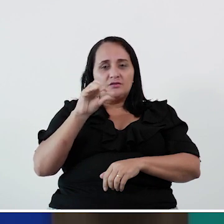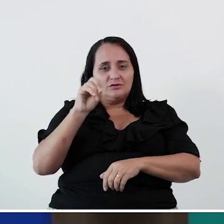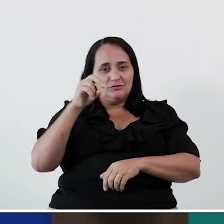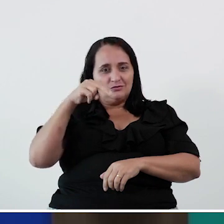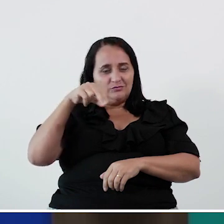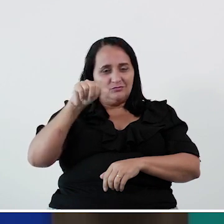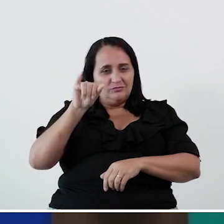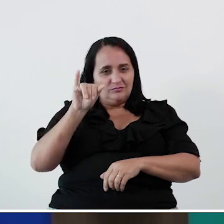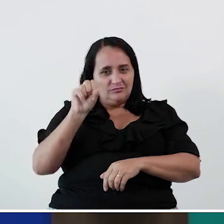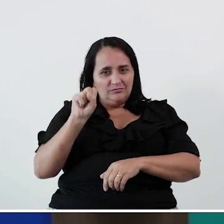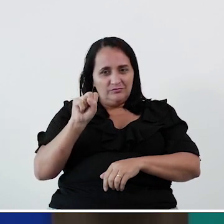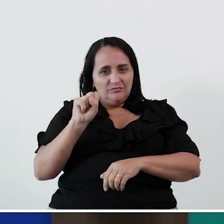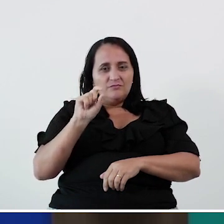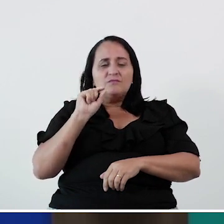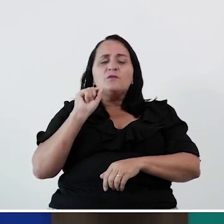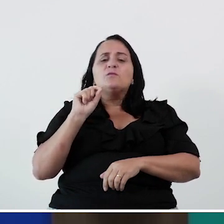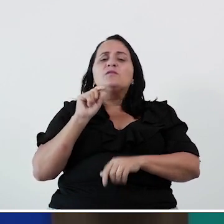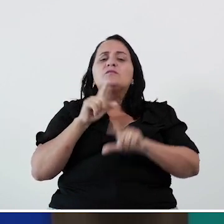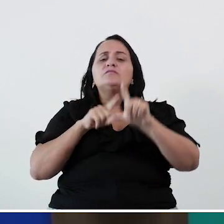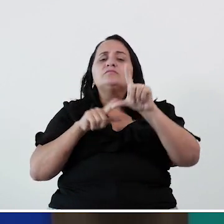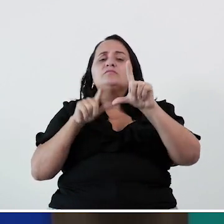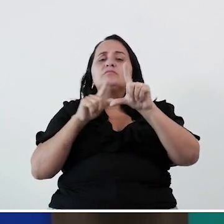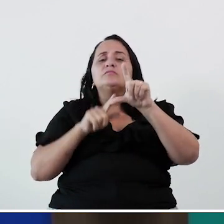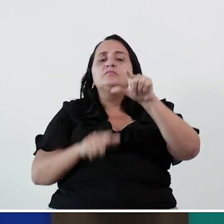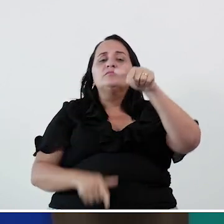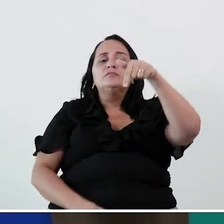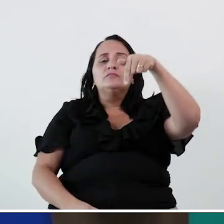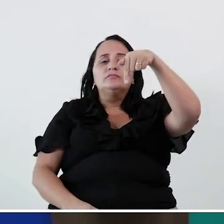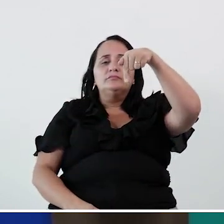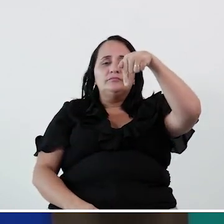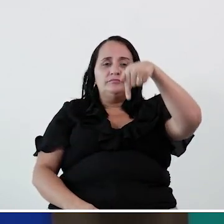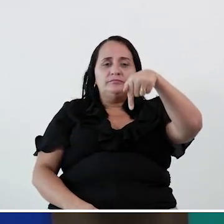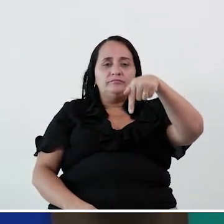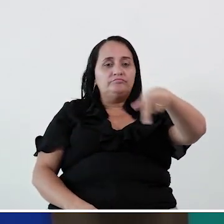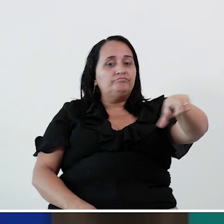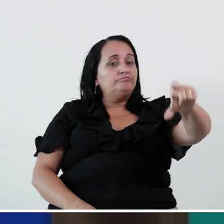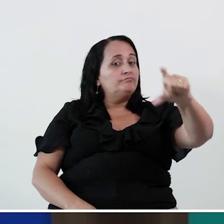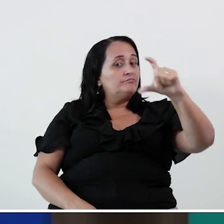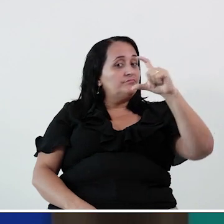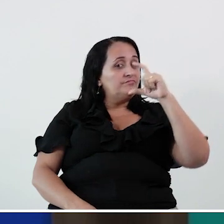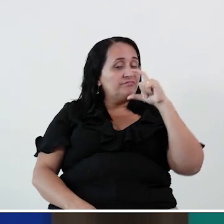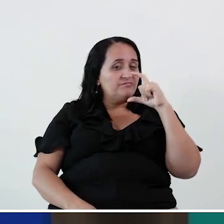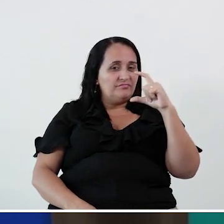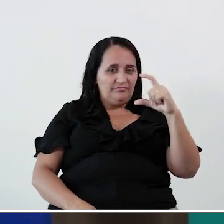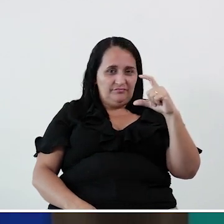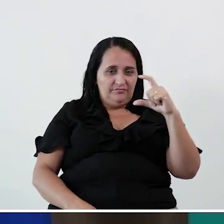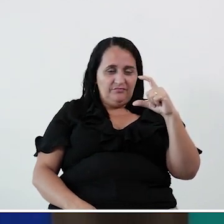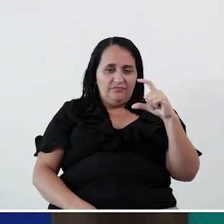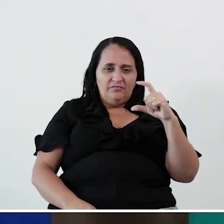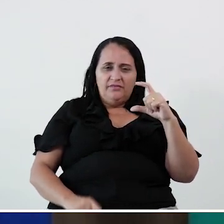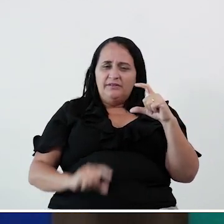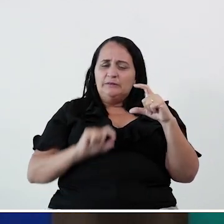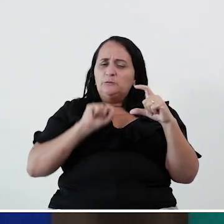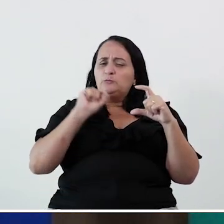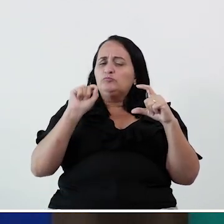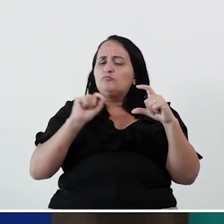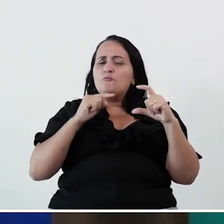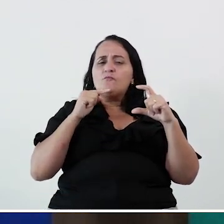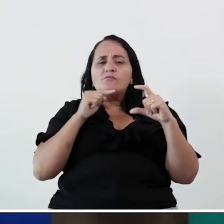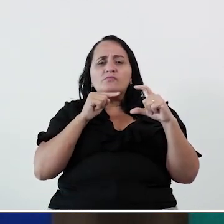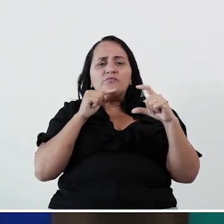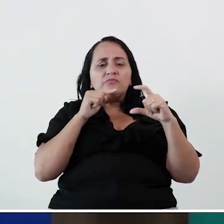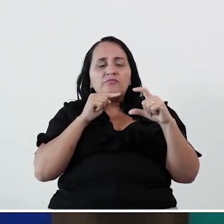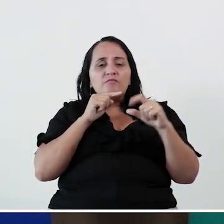representado pela letra Q maiúsculo. E o que encontramos nesse conjunto? Esse conjunto,